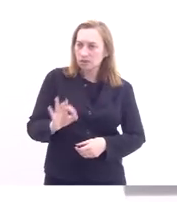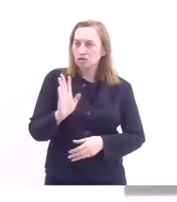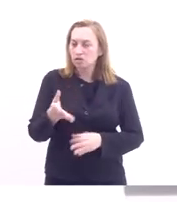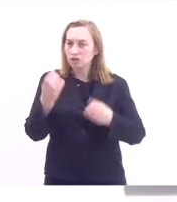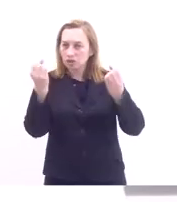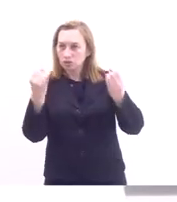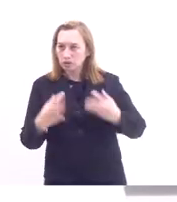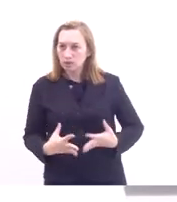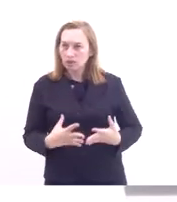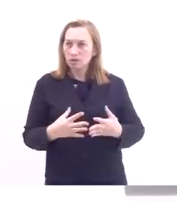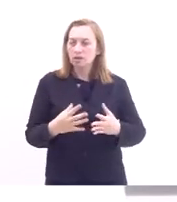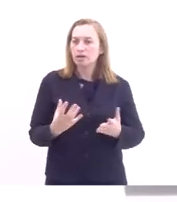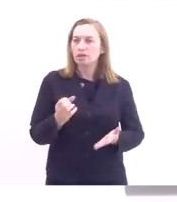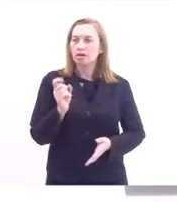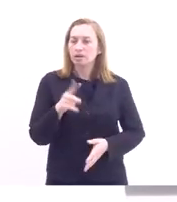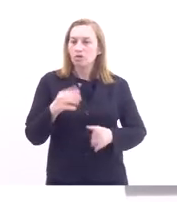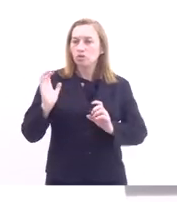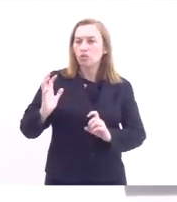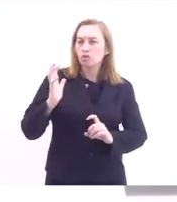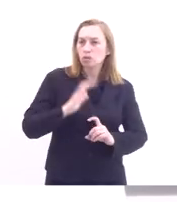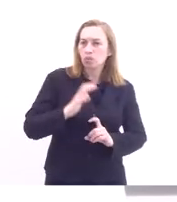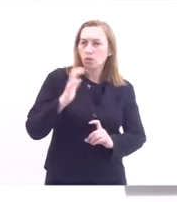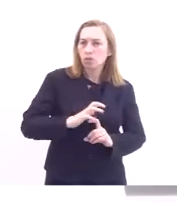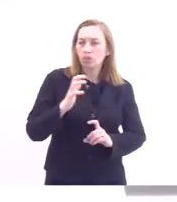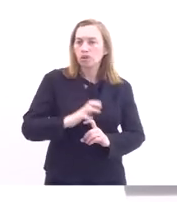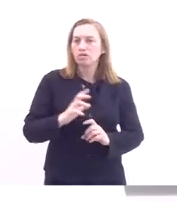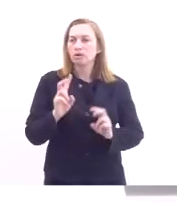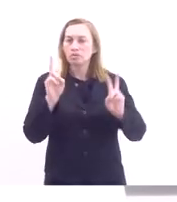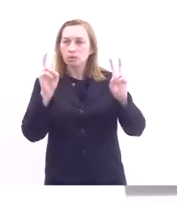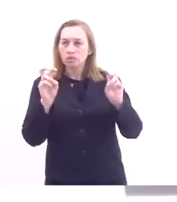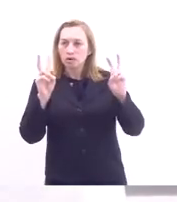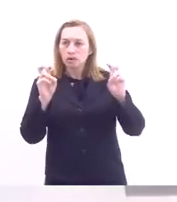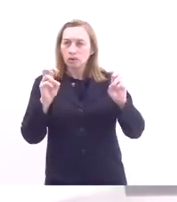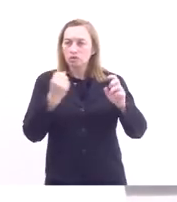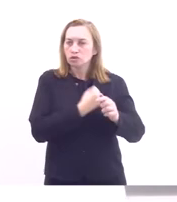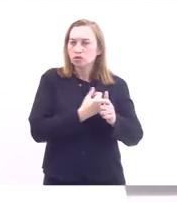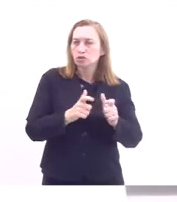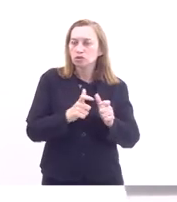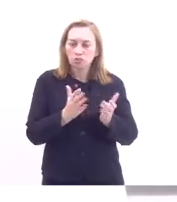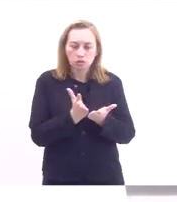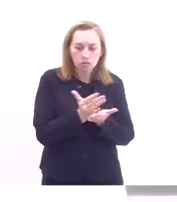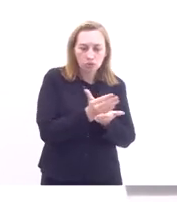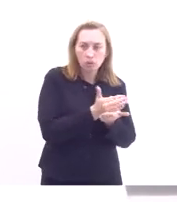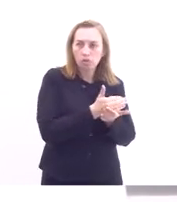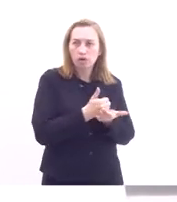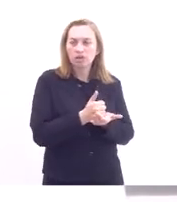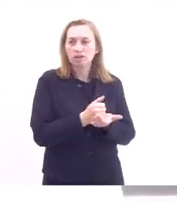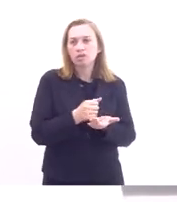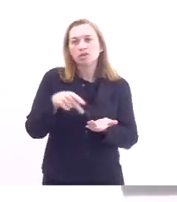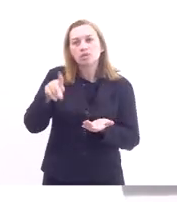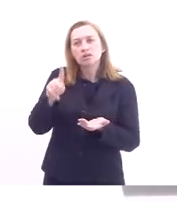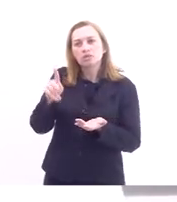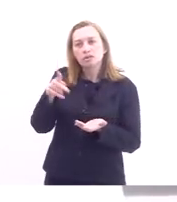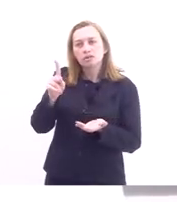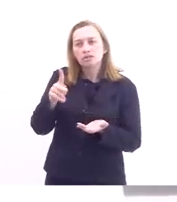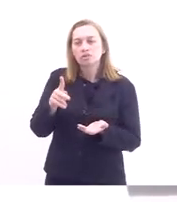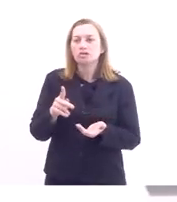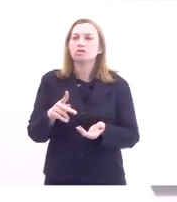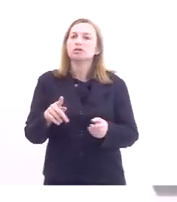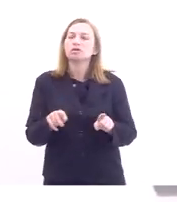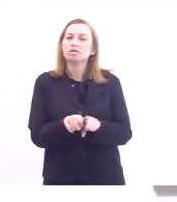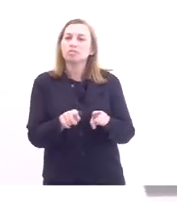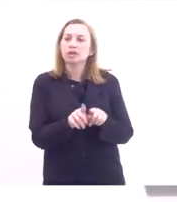muito impactada, influenciada pela questão do aumento da arrecadação de royalties e da concessão da